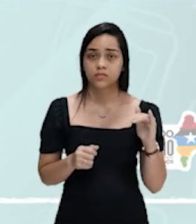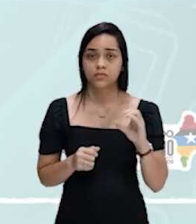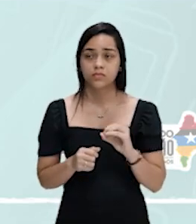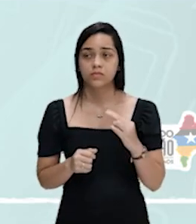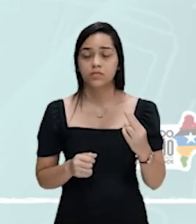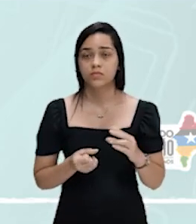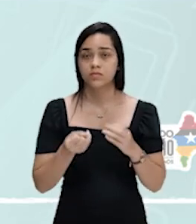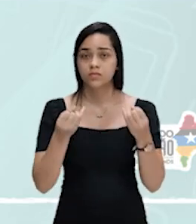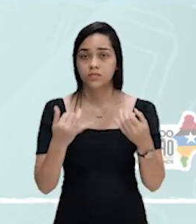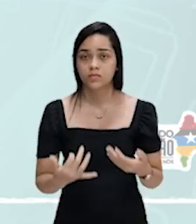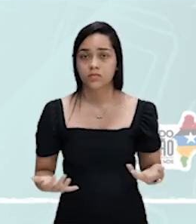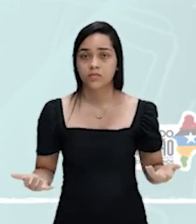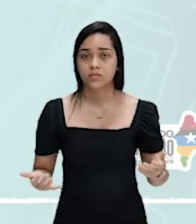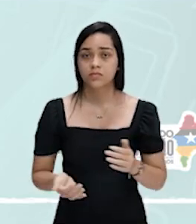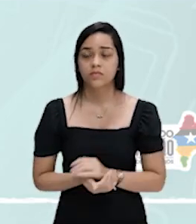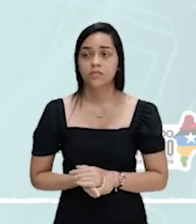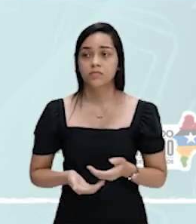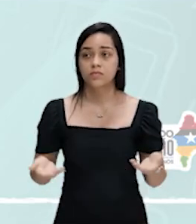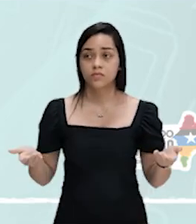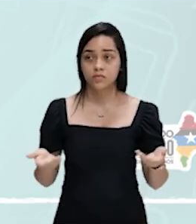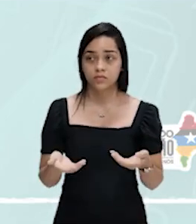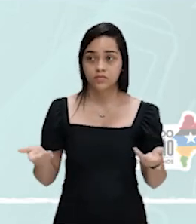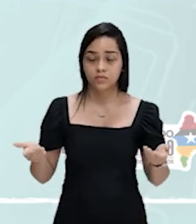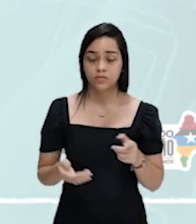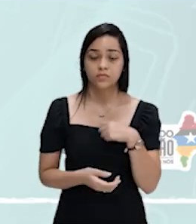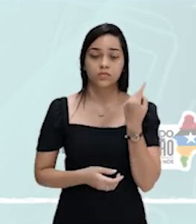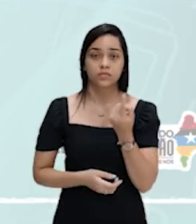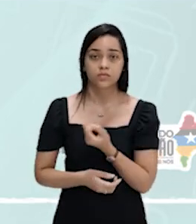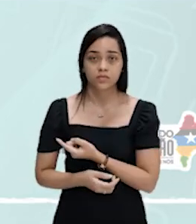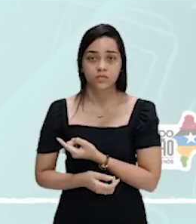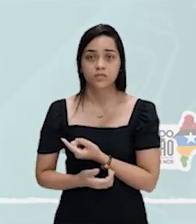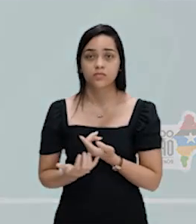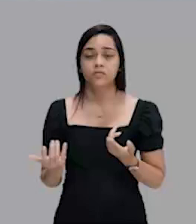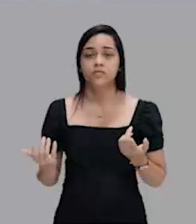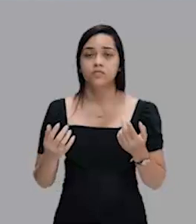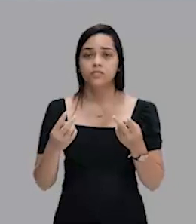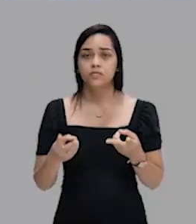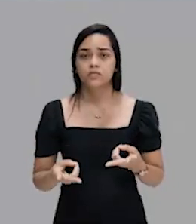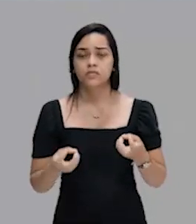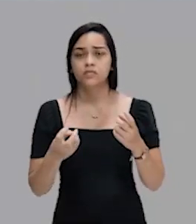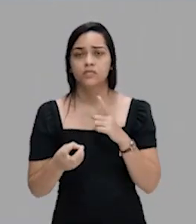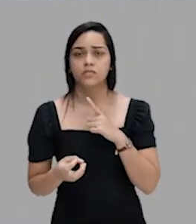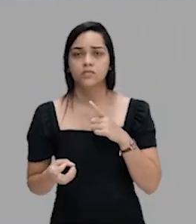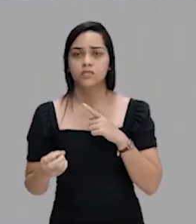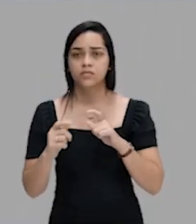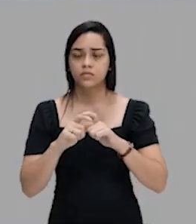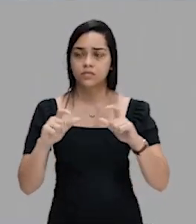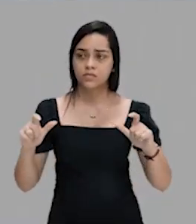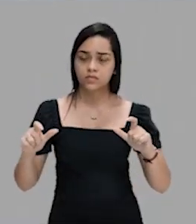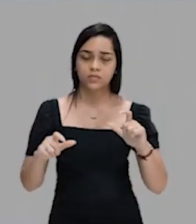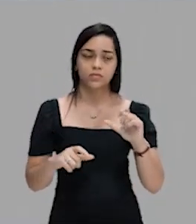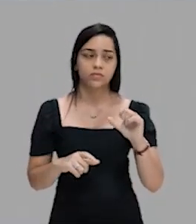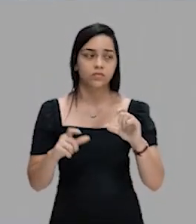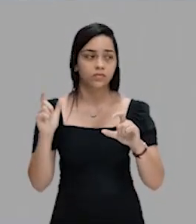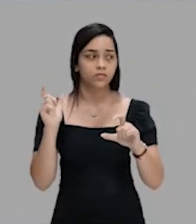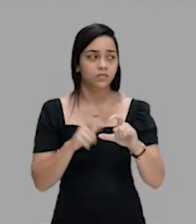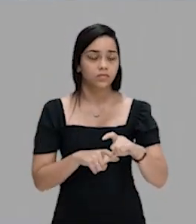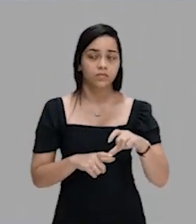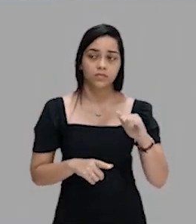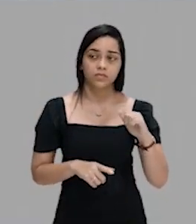explicativas bom hoje nós é vimos as orações subordinadas